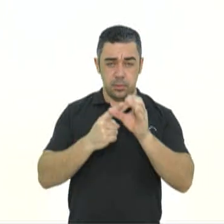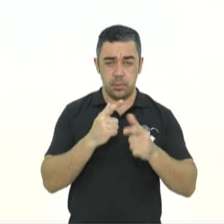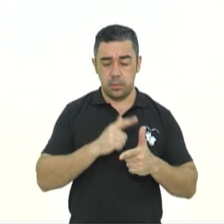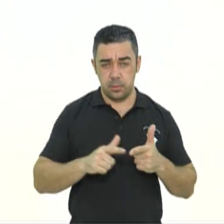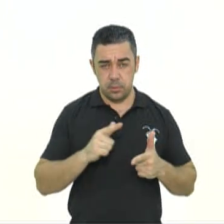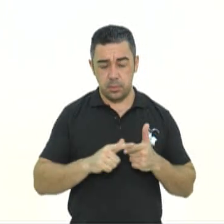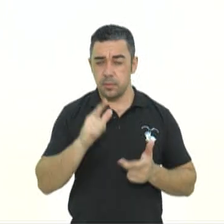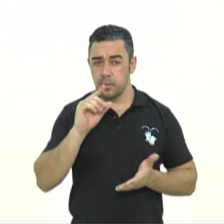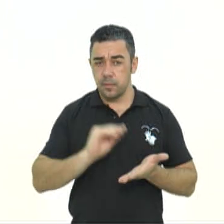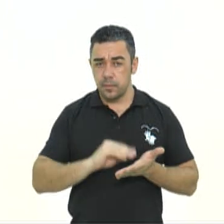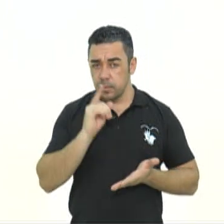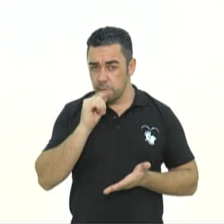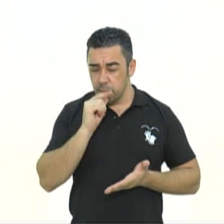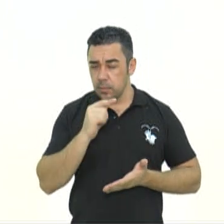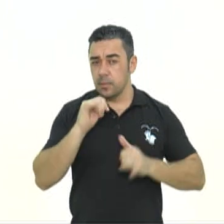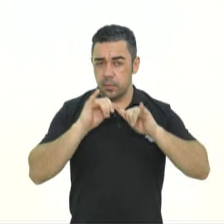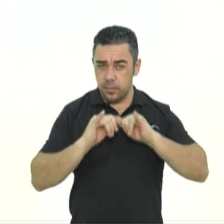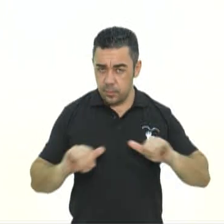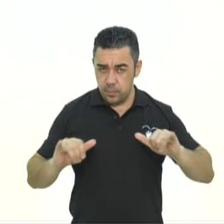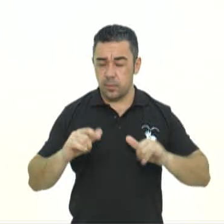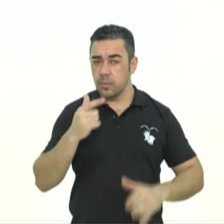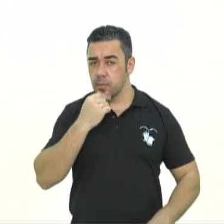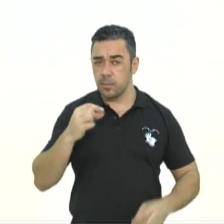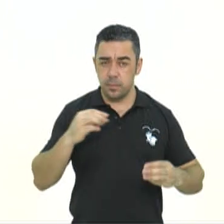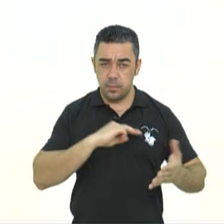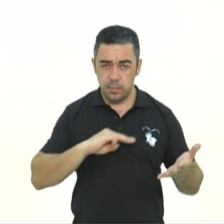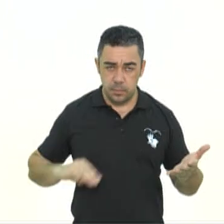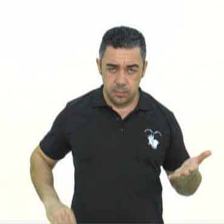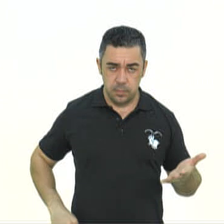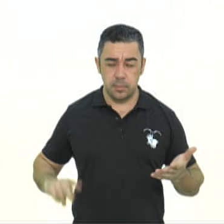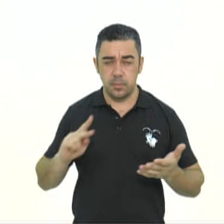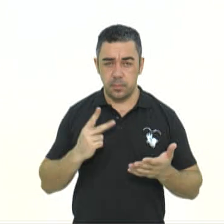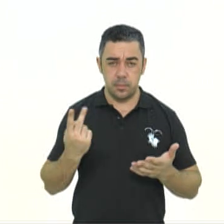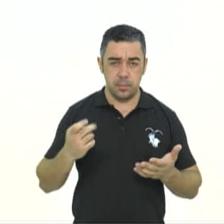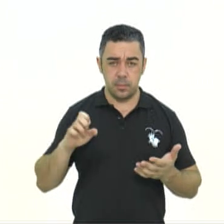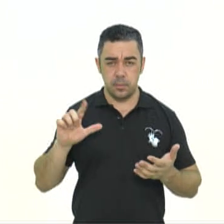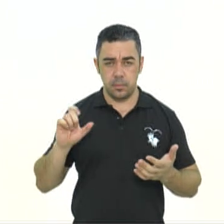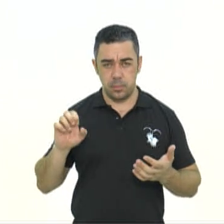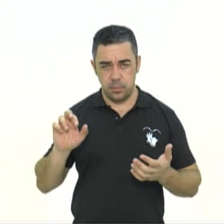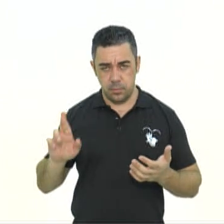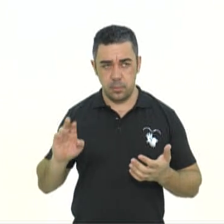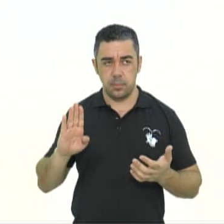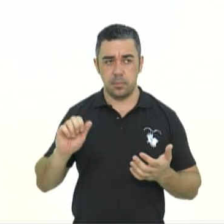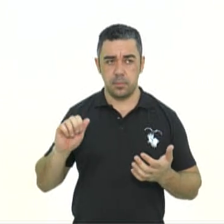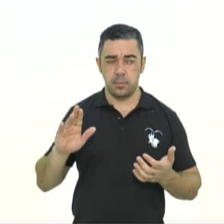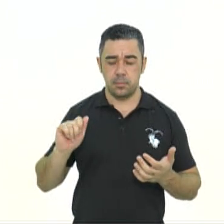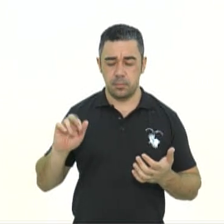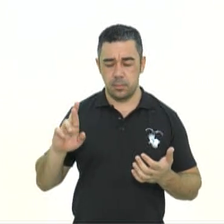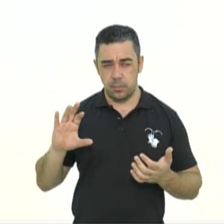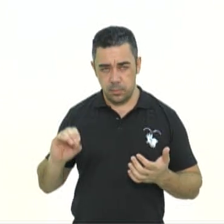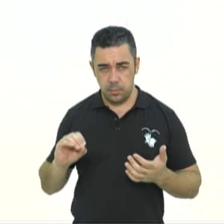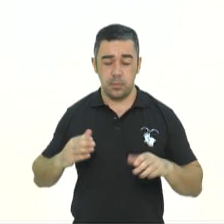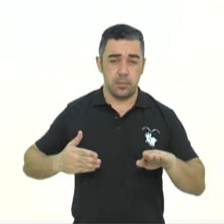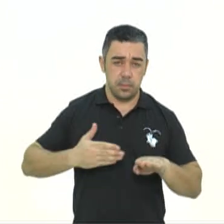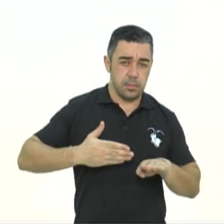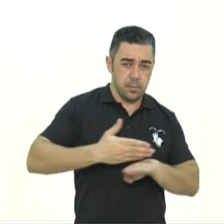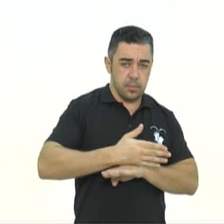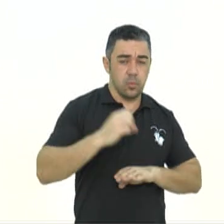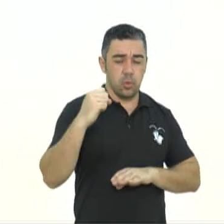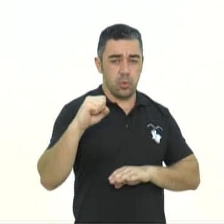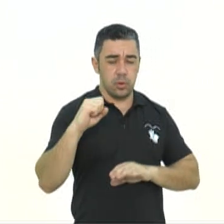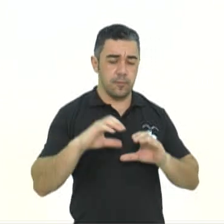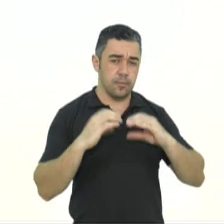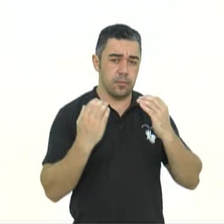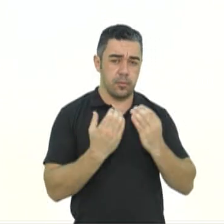hídrica, informou o ministro da Integração Nacional, Hélder Barbalho, ao participar do 8º Fórum Mundial